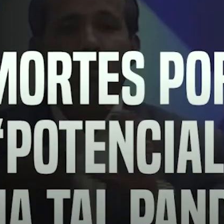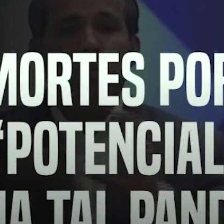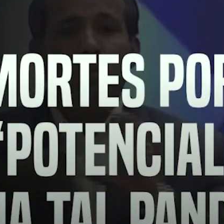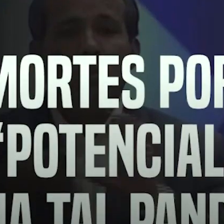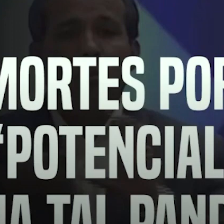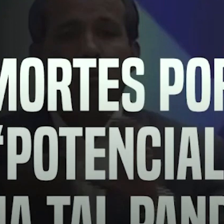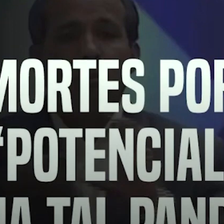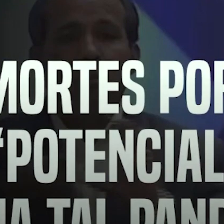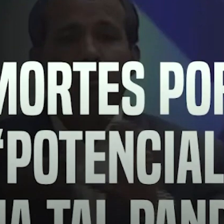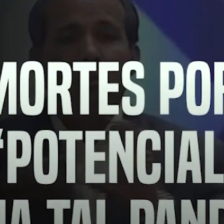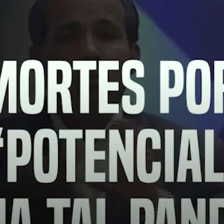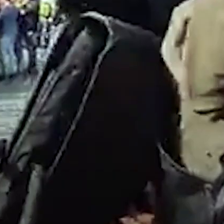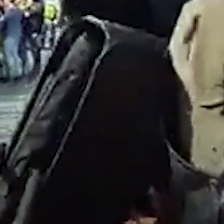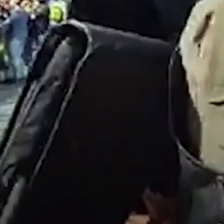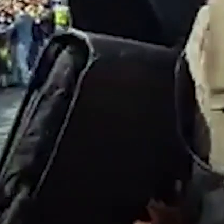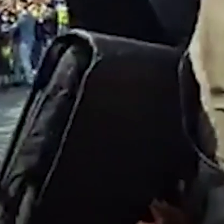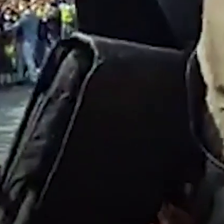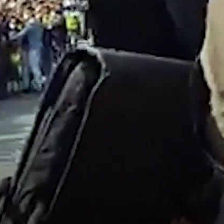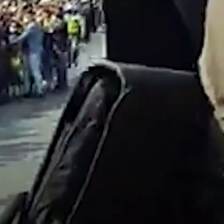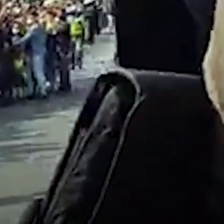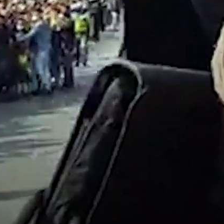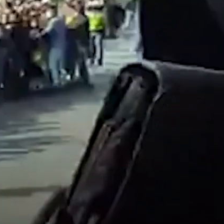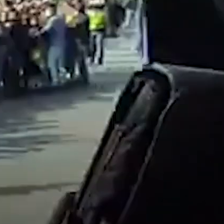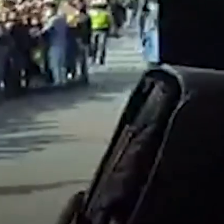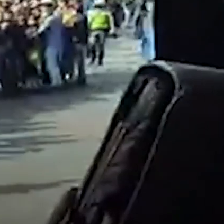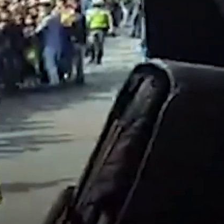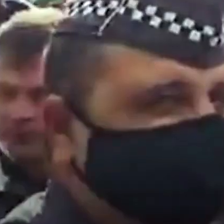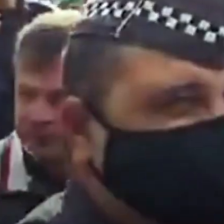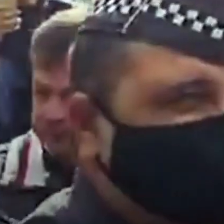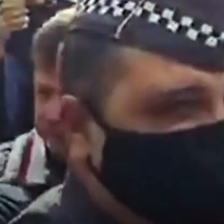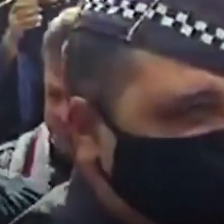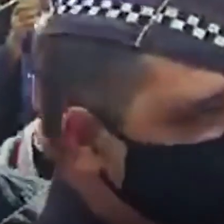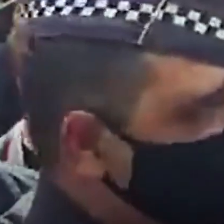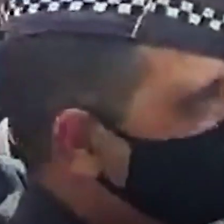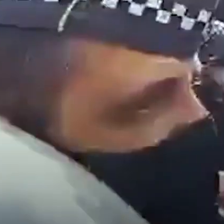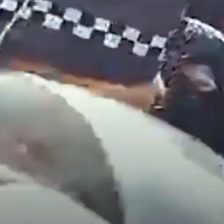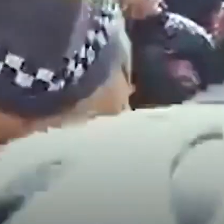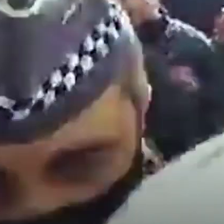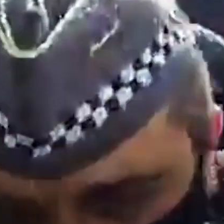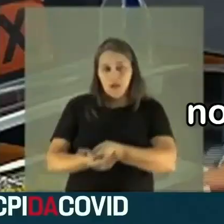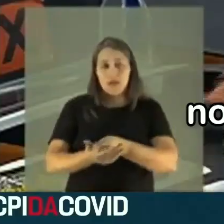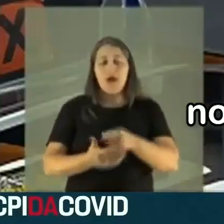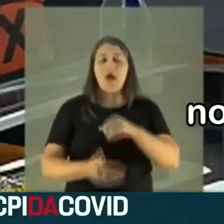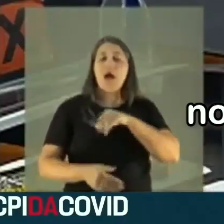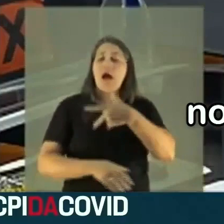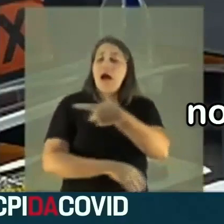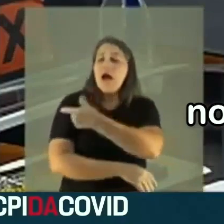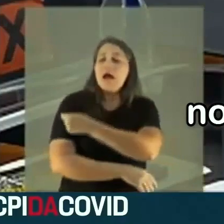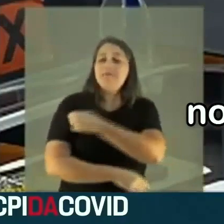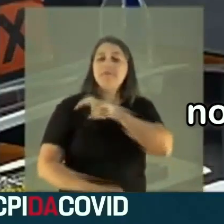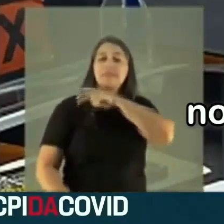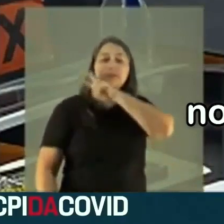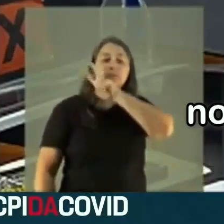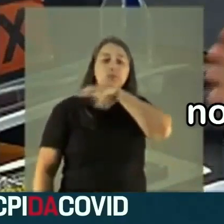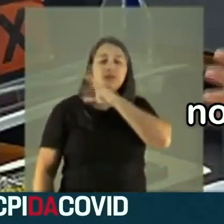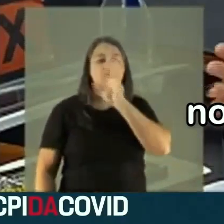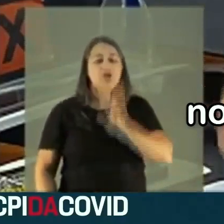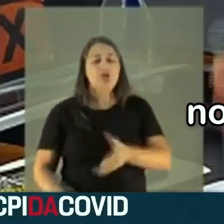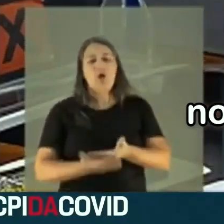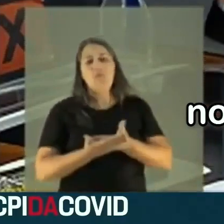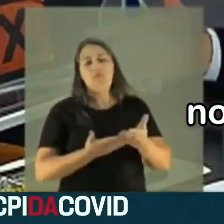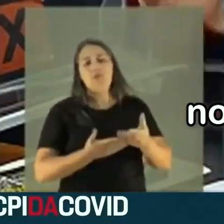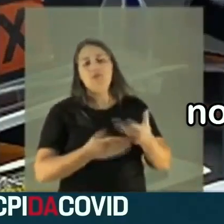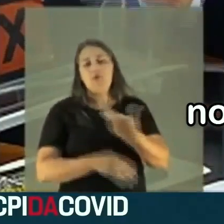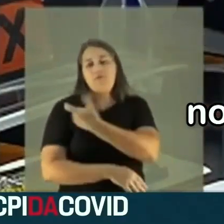máscaras, descartava o lockdown e promovia aglomerações em cima de aglomerações. Nós teríamos começado a vacinar no